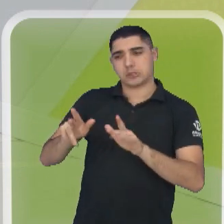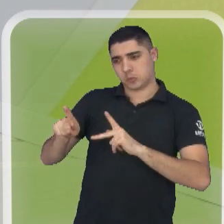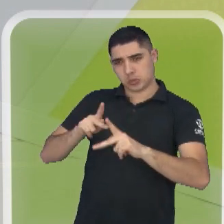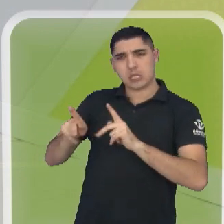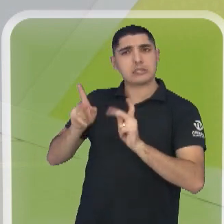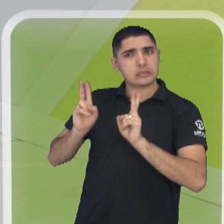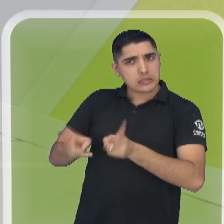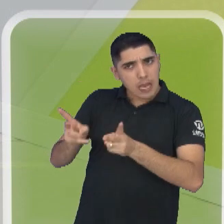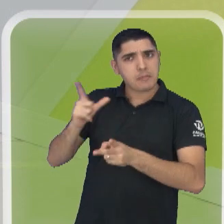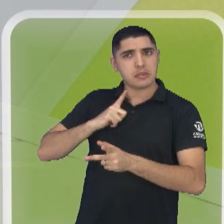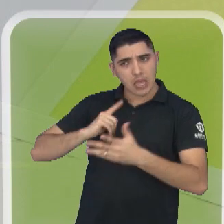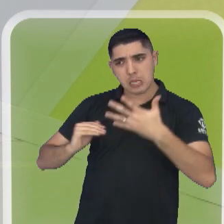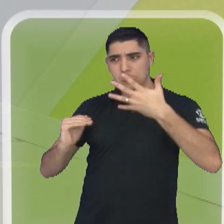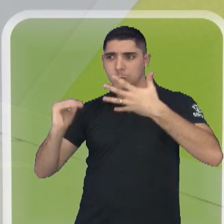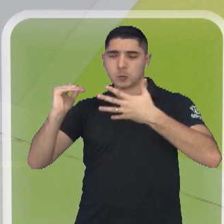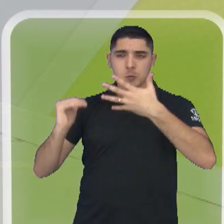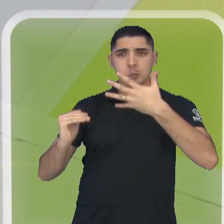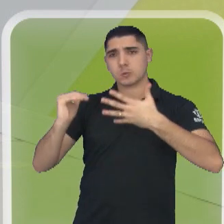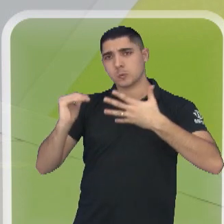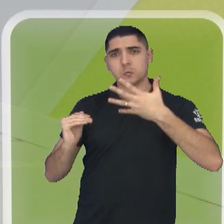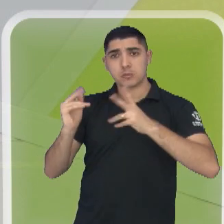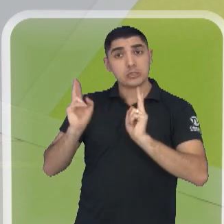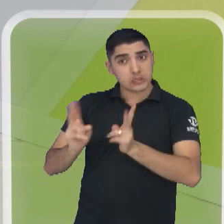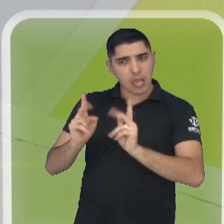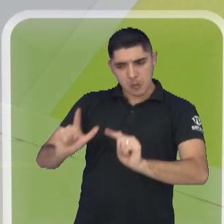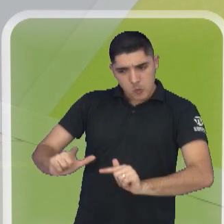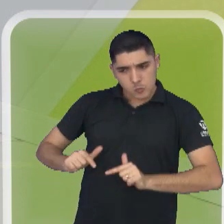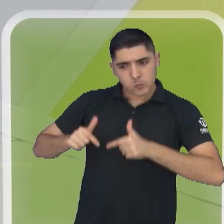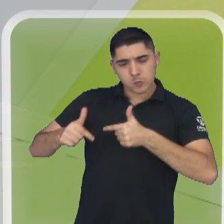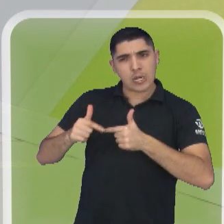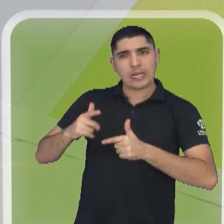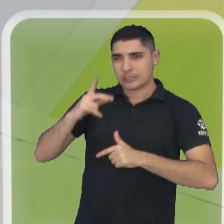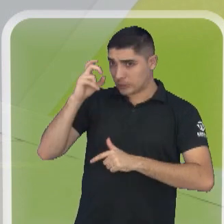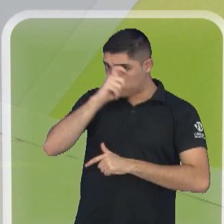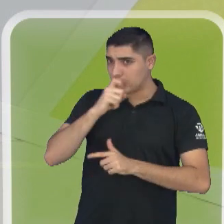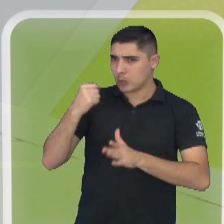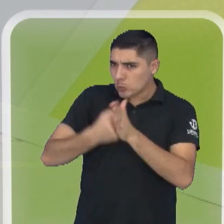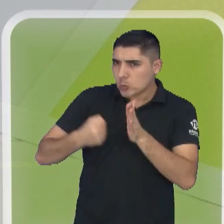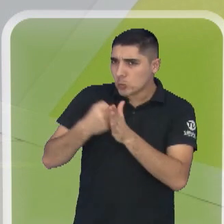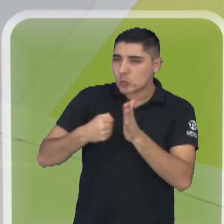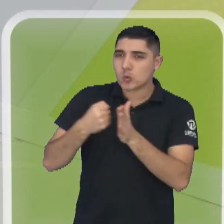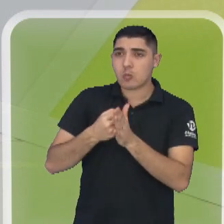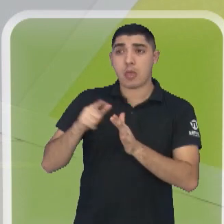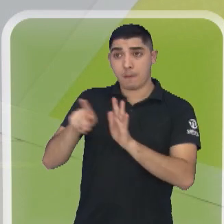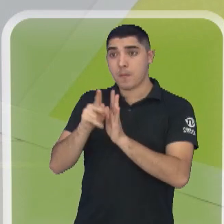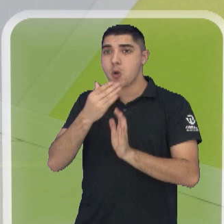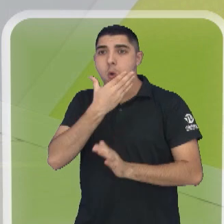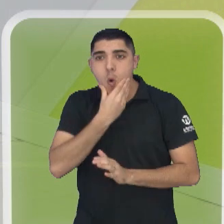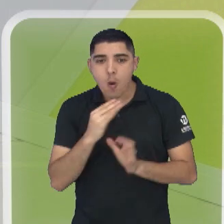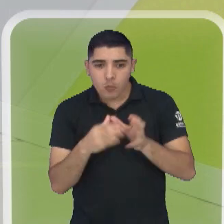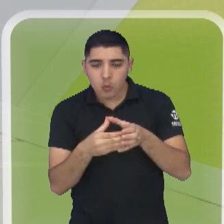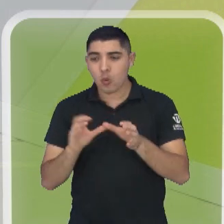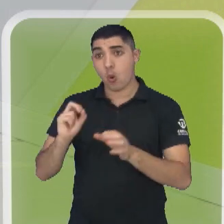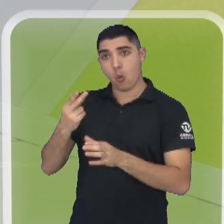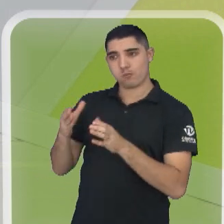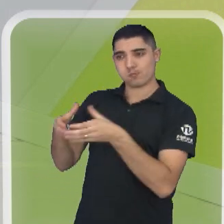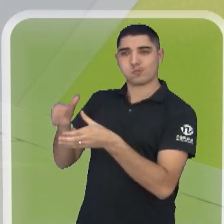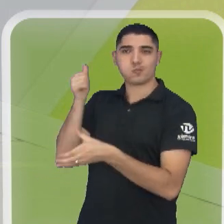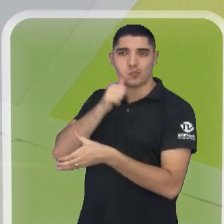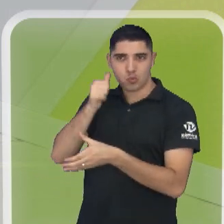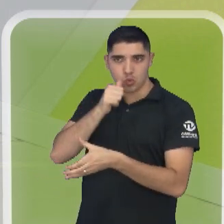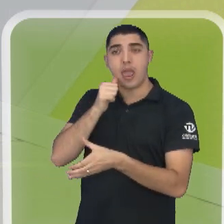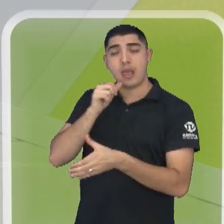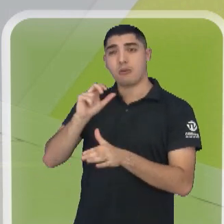está sempre ali entre os grandes, sempre dando trabalho, sempre chegando nas cabeças, seja no masculino, seja no feminino, nas categorias de